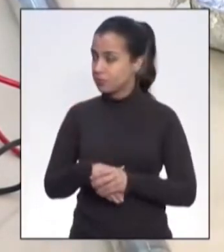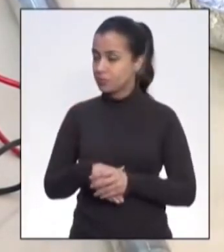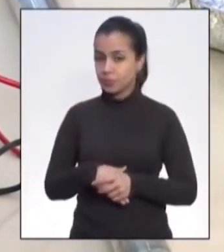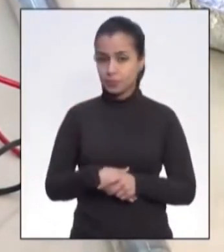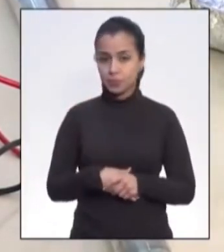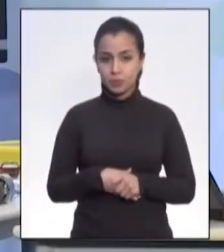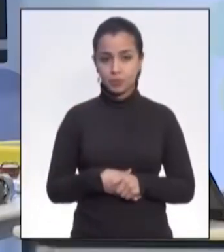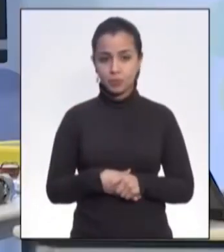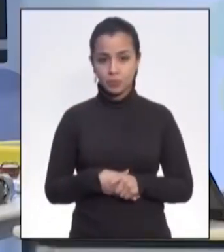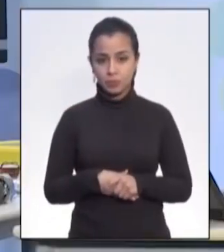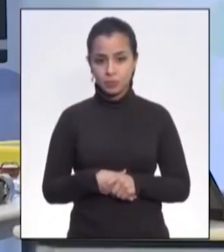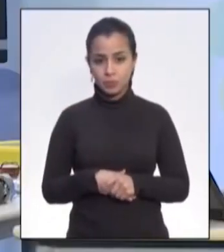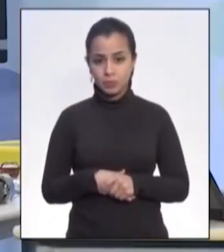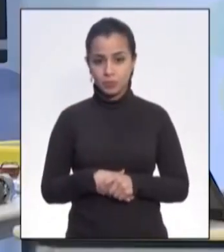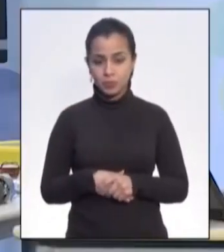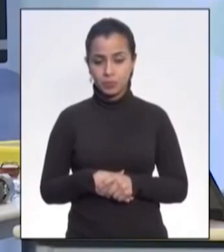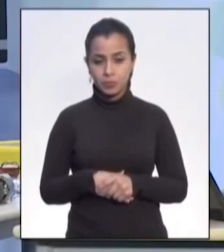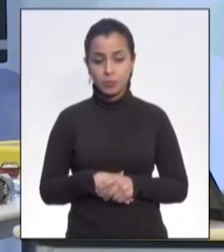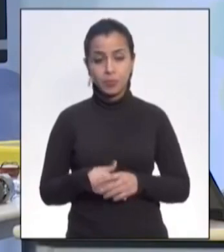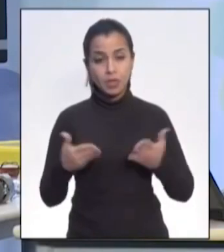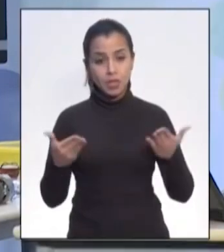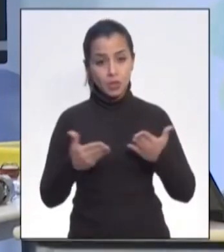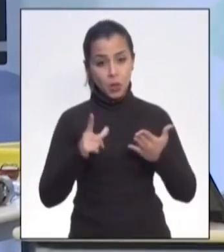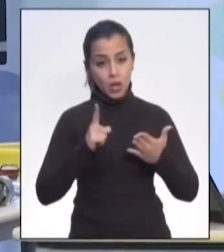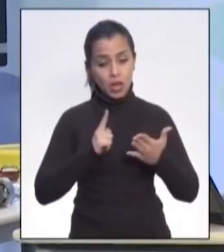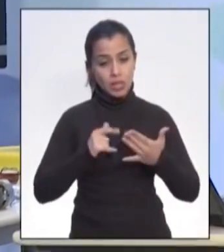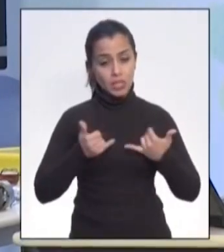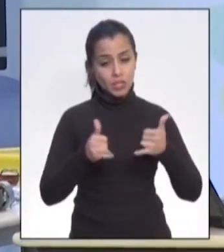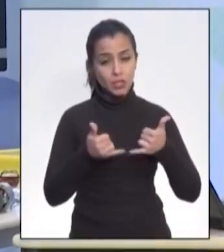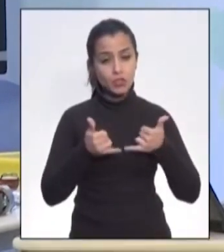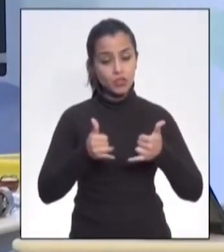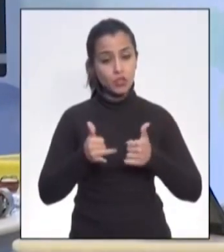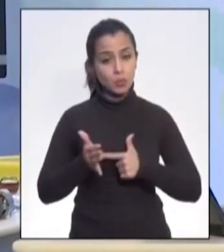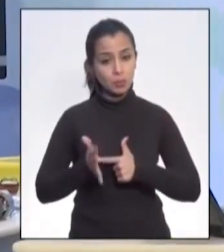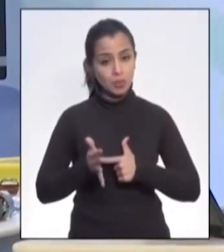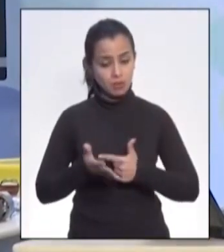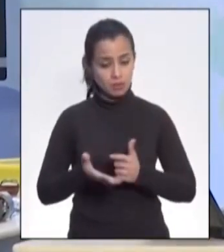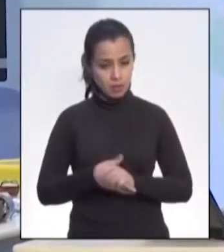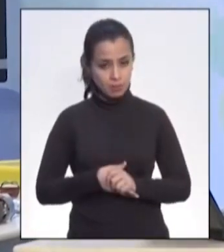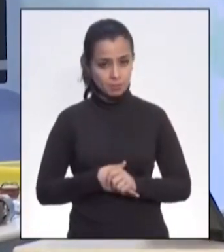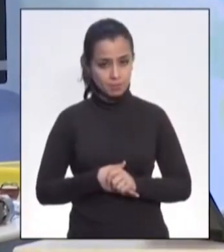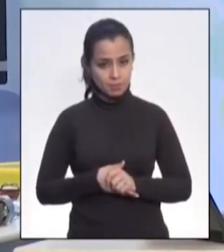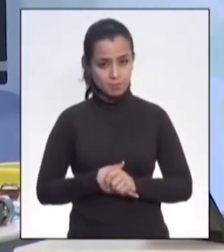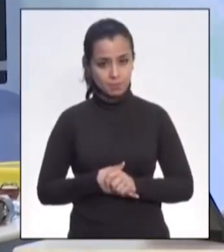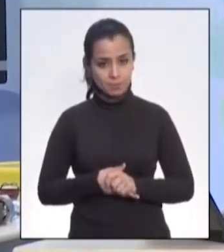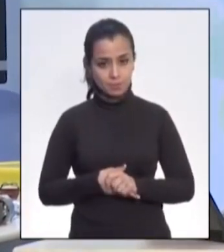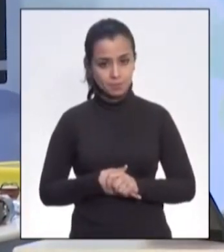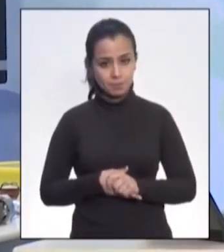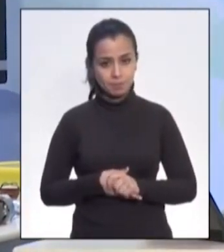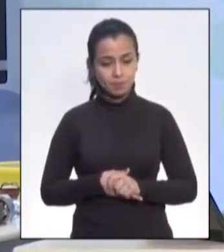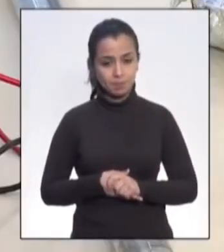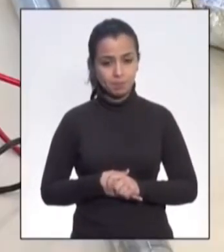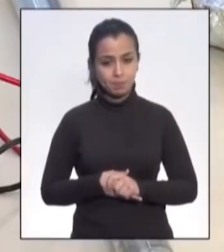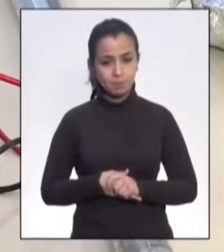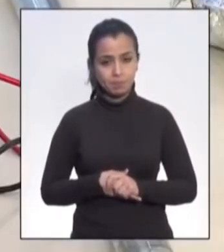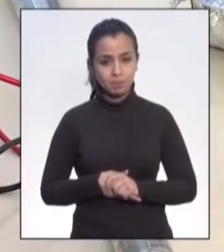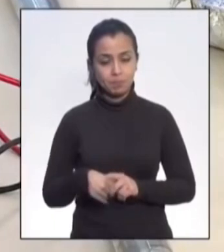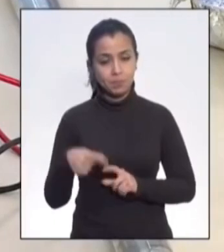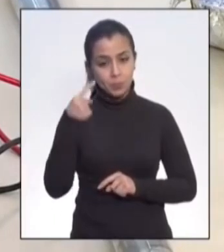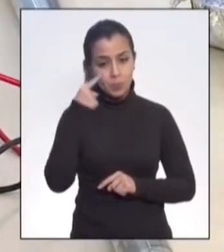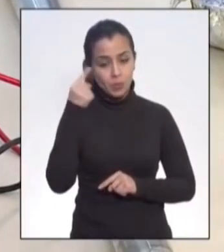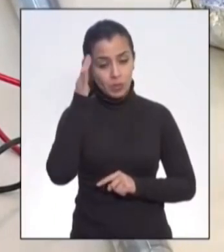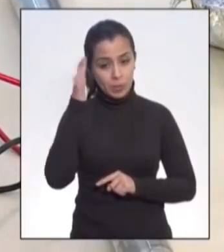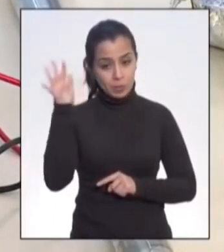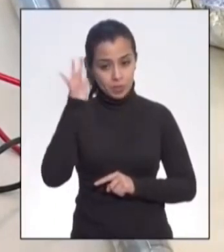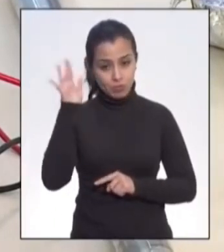agora eu fornecer para ele energia mecânica. O que será que acontece? Bom, pense aqui que o campo magnético